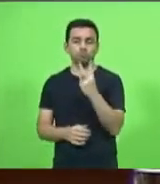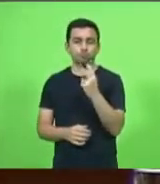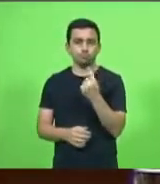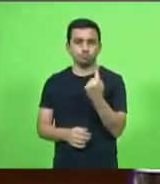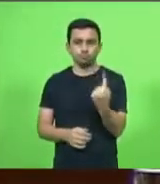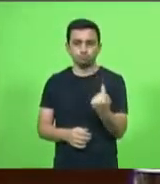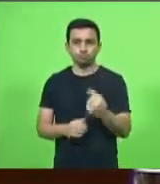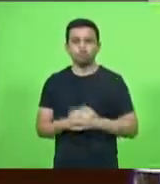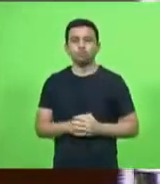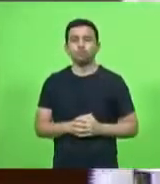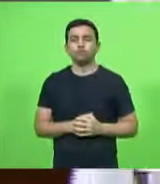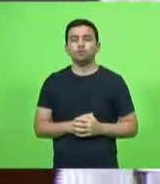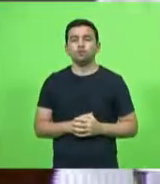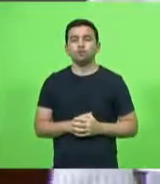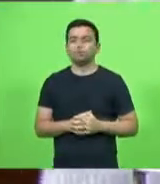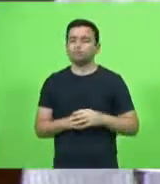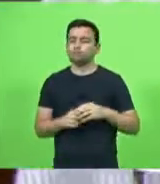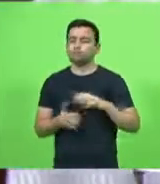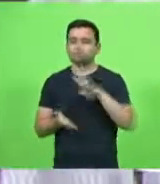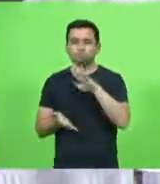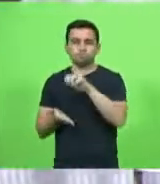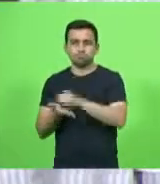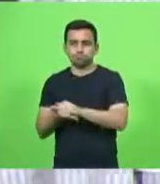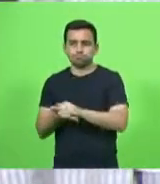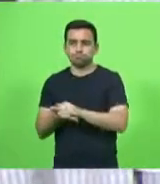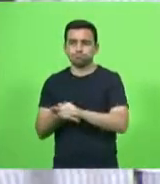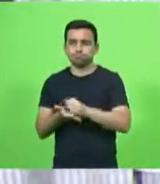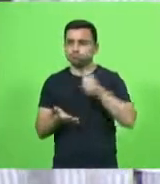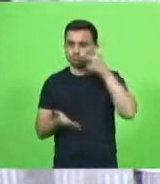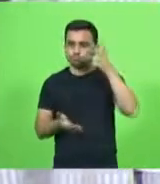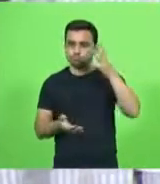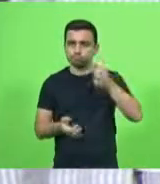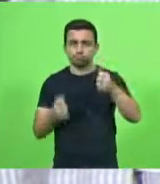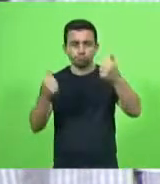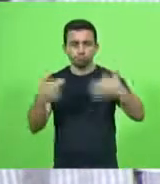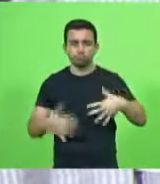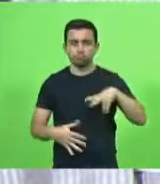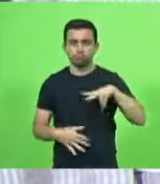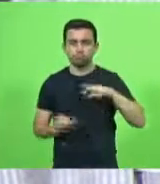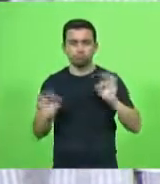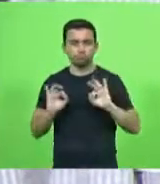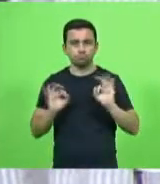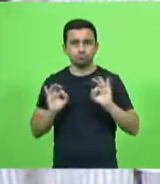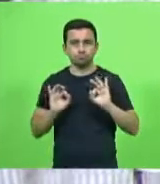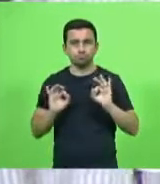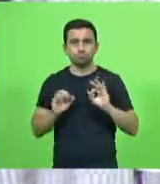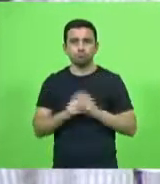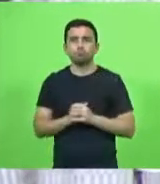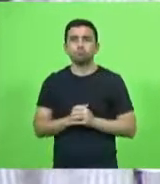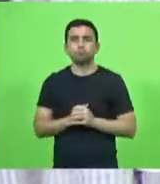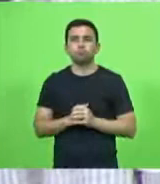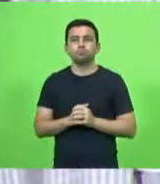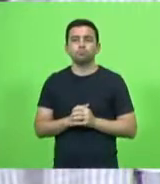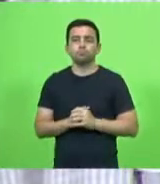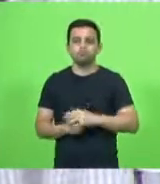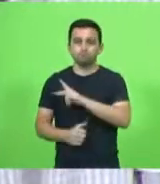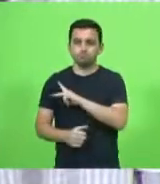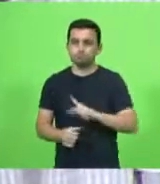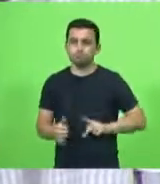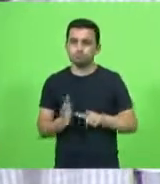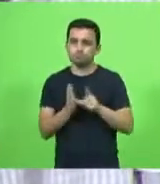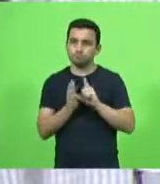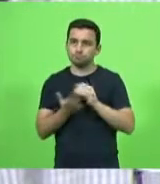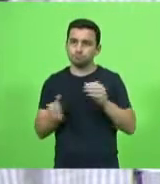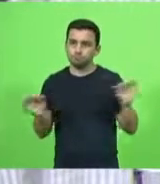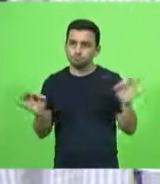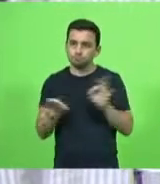houve inscritos para explicações pessoais e nada mais havendo, o senhor presidente, antes de encerrar a